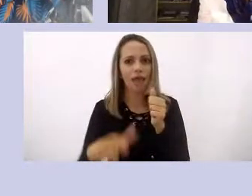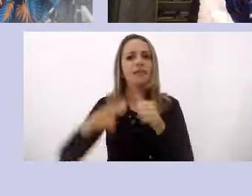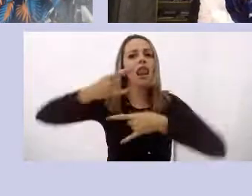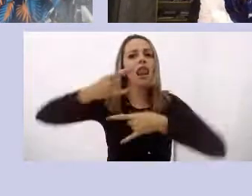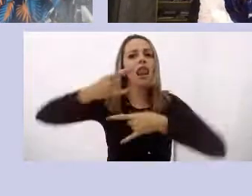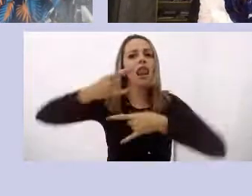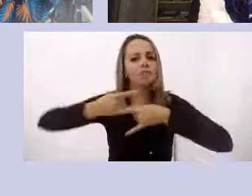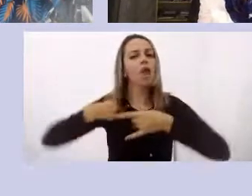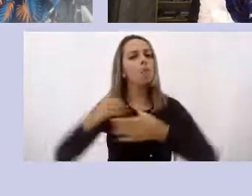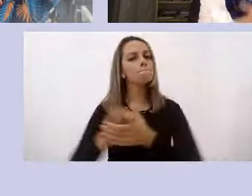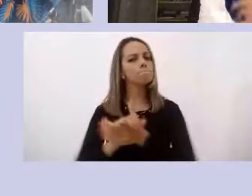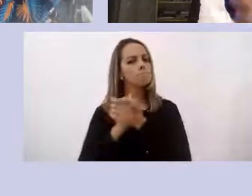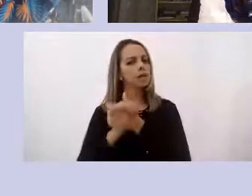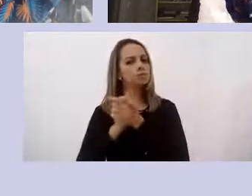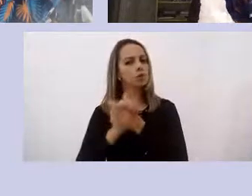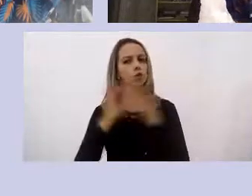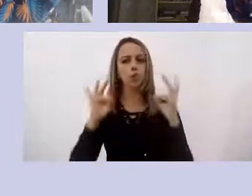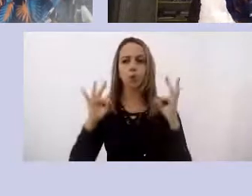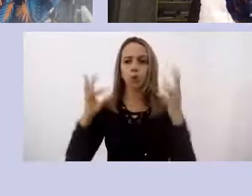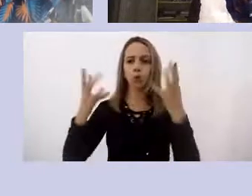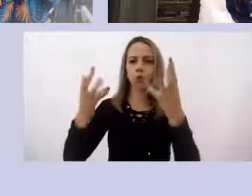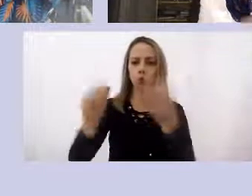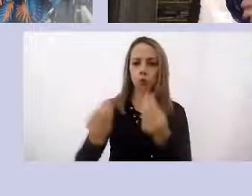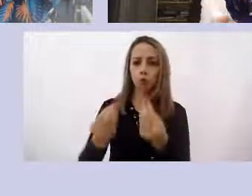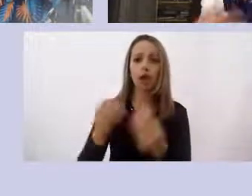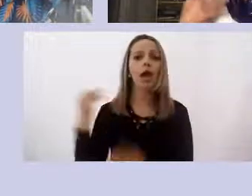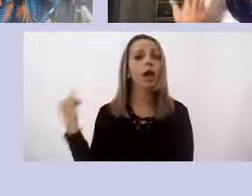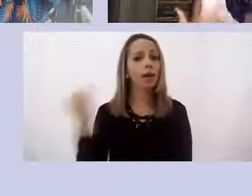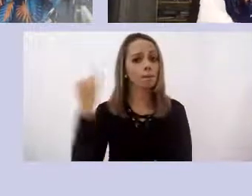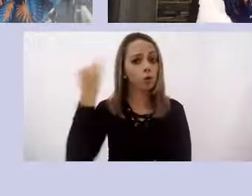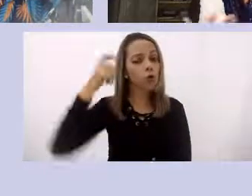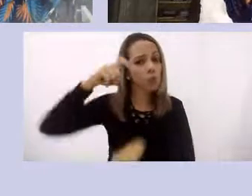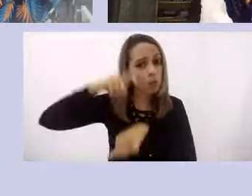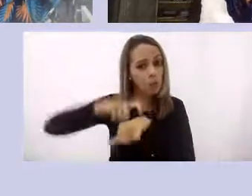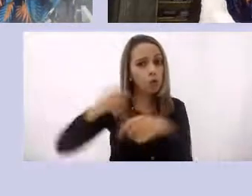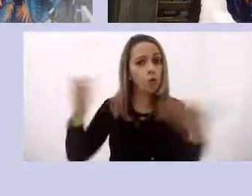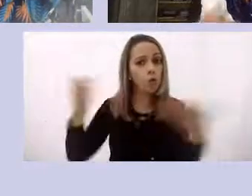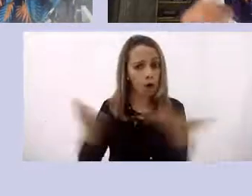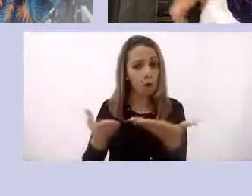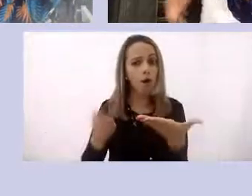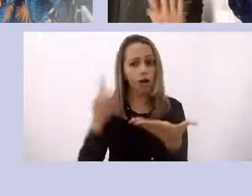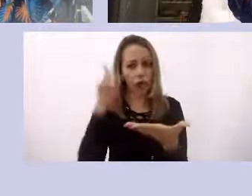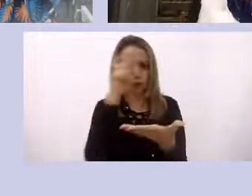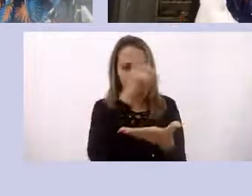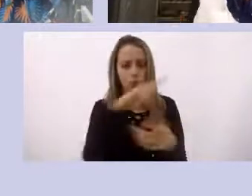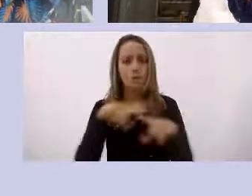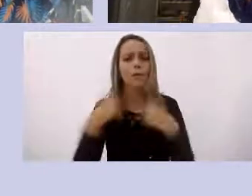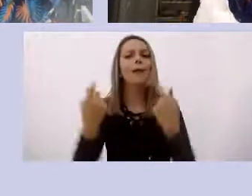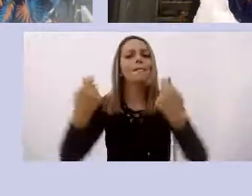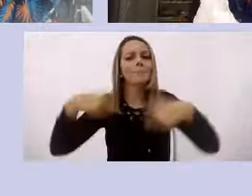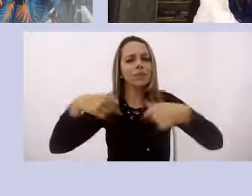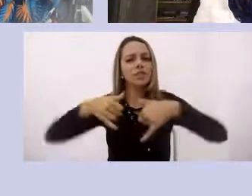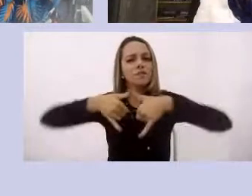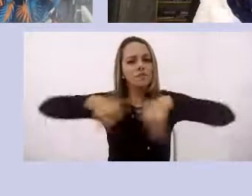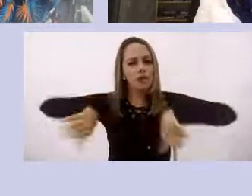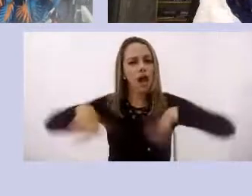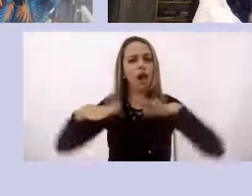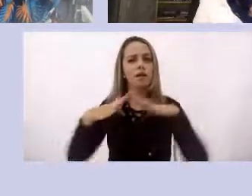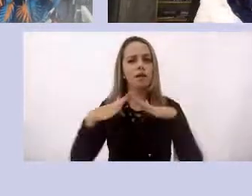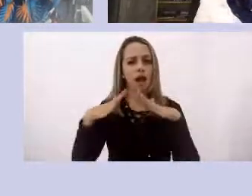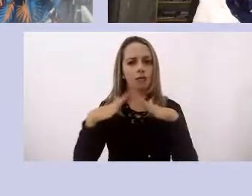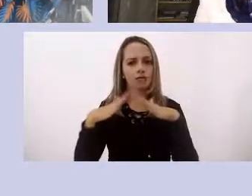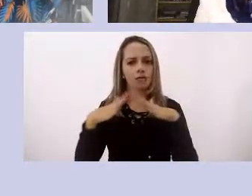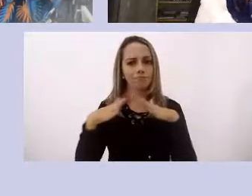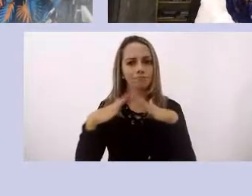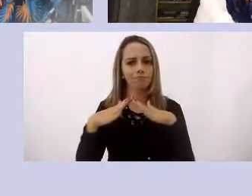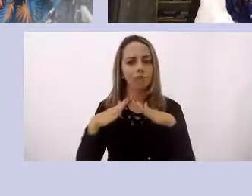que fiquemos em casa, é difícil, mas a gente pode buscar novas formas e